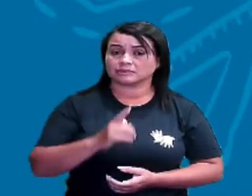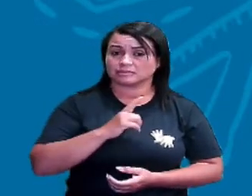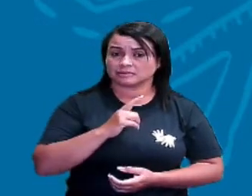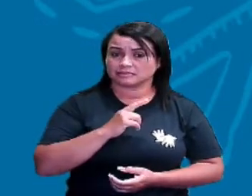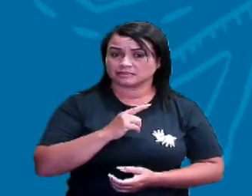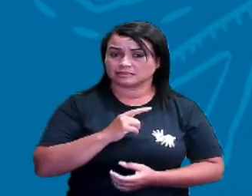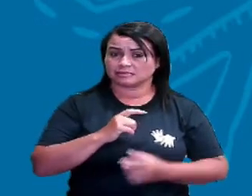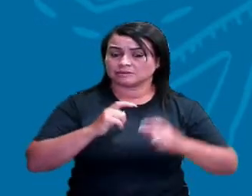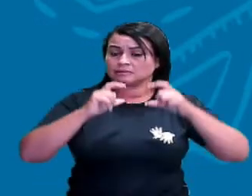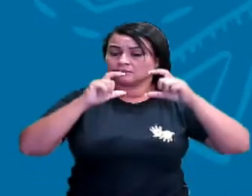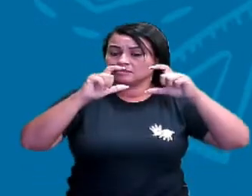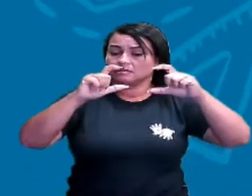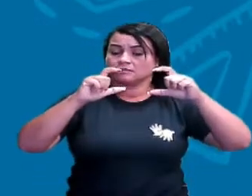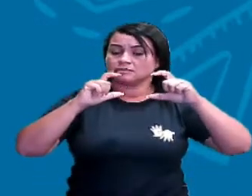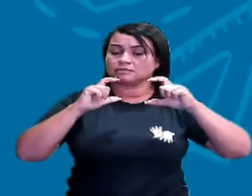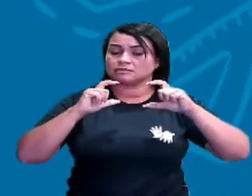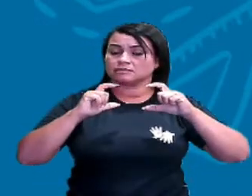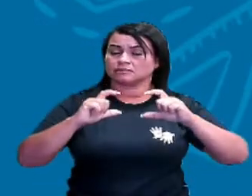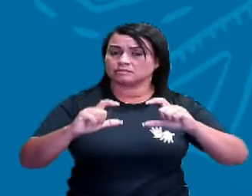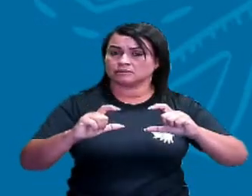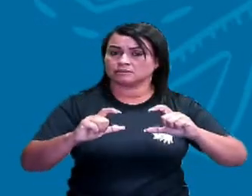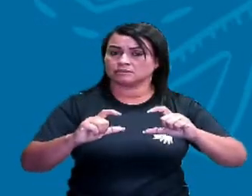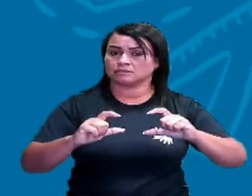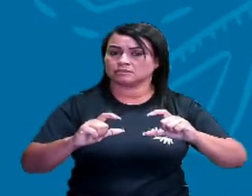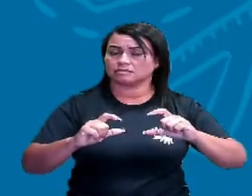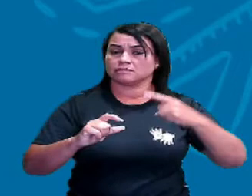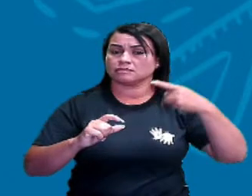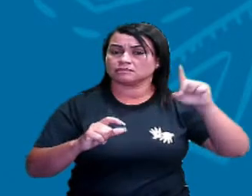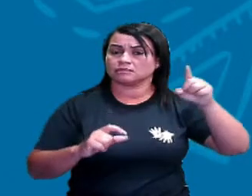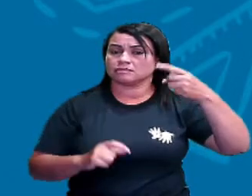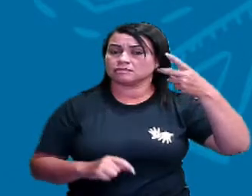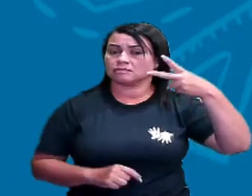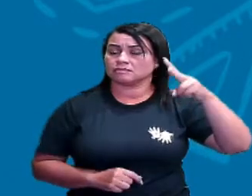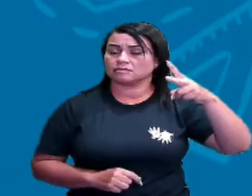estrofes, tá? Ó, 1, 2,